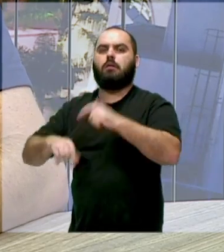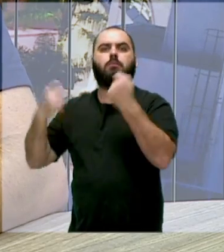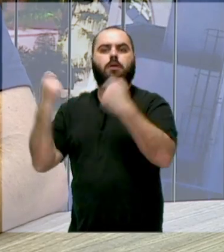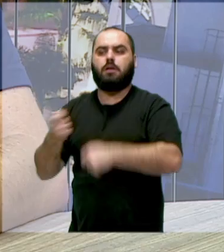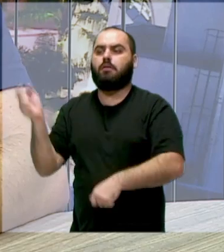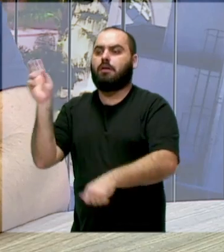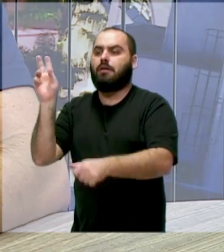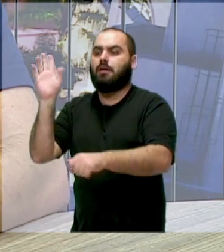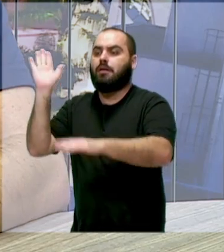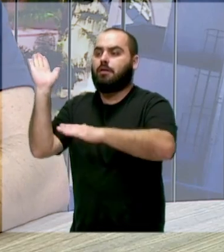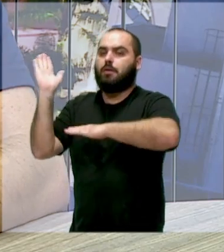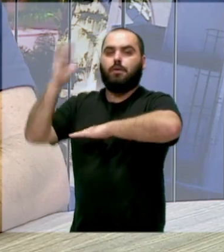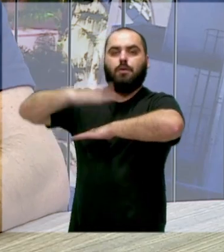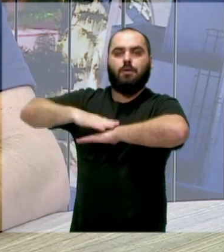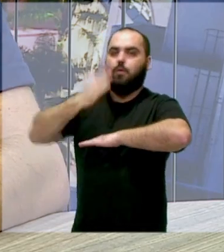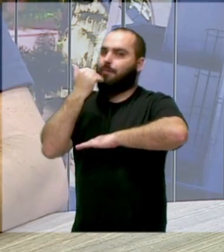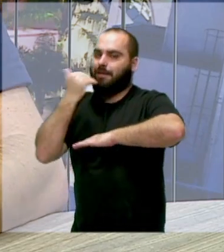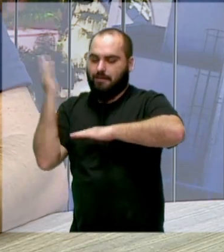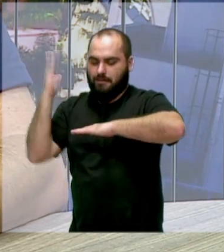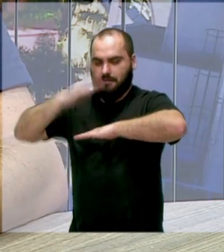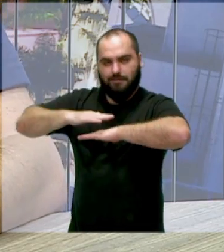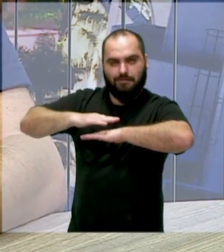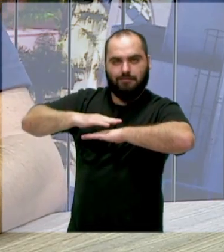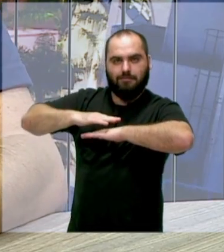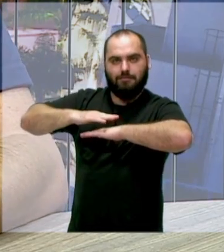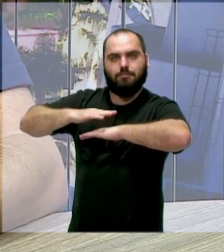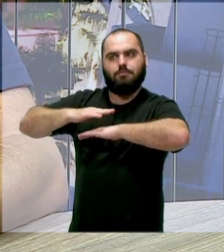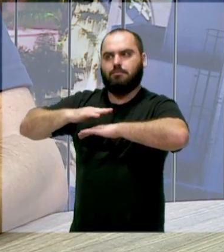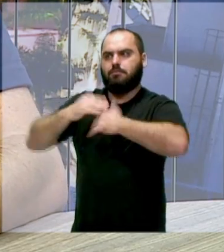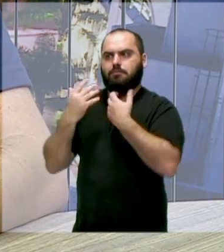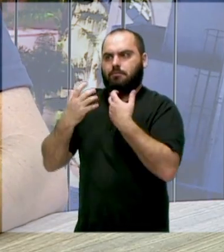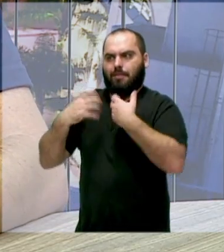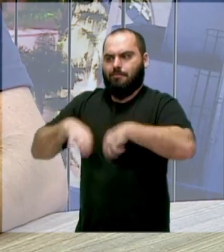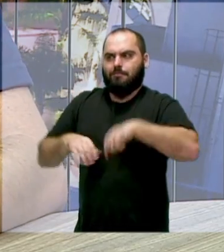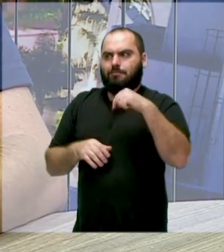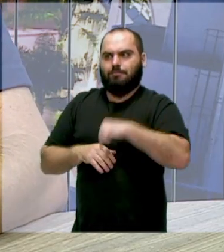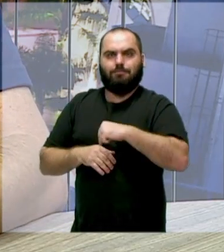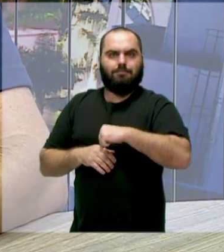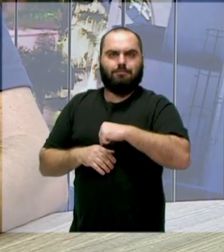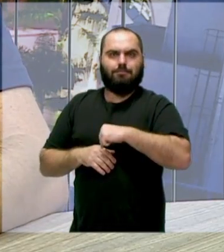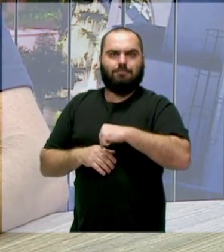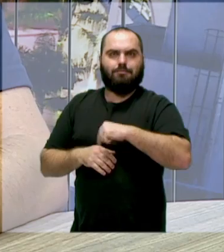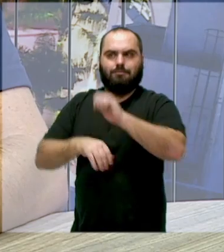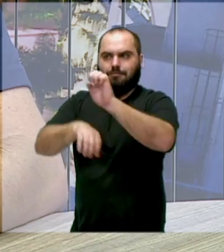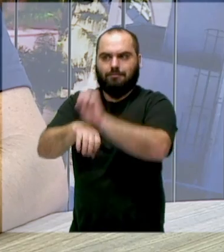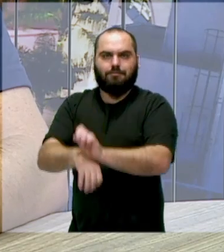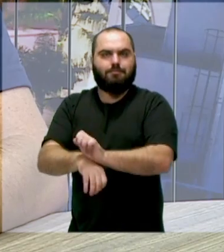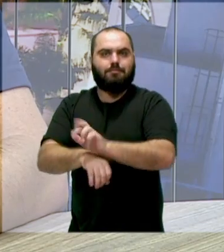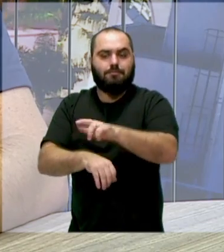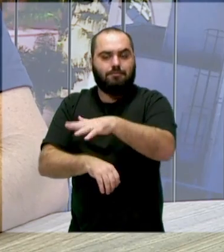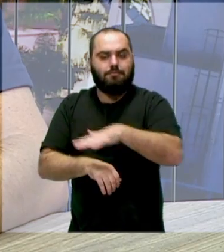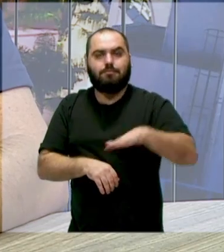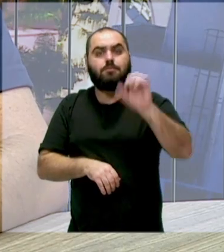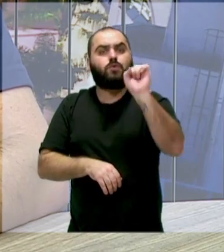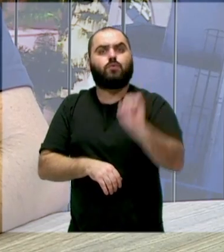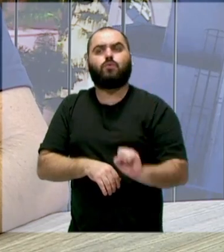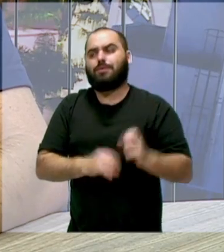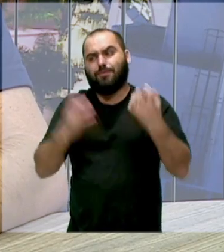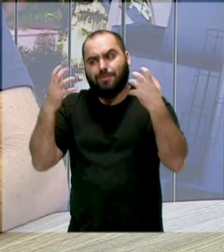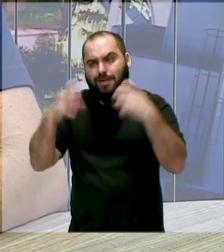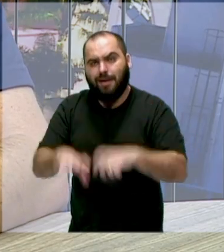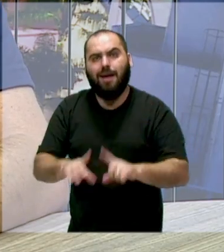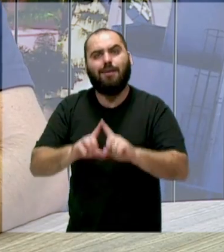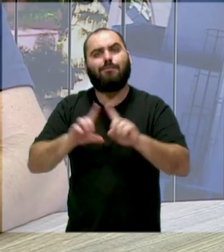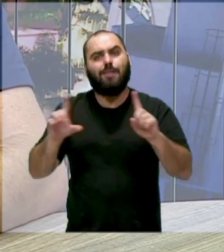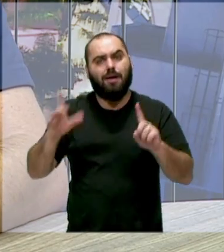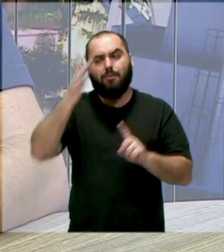alimentos se tivesse. Não é isso que a gente quer aqui para a nossa realidade, para o nosso estado, para a nossa região sul. A gente quer que as